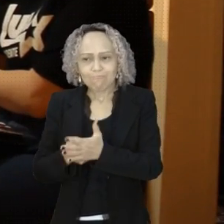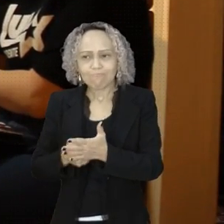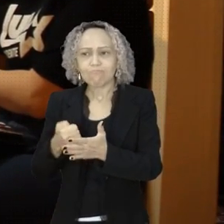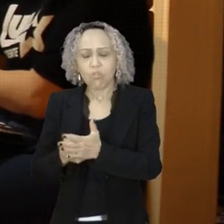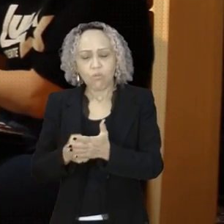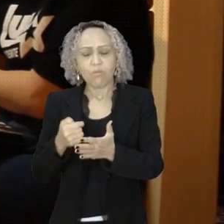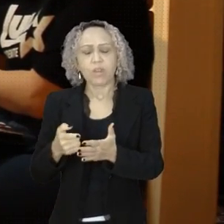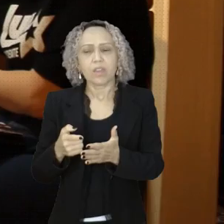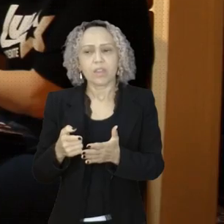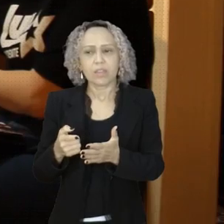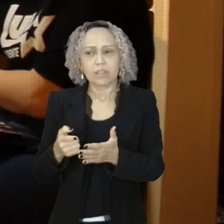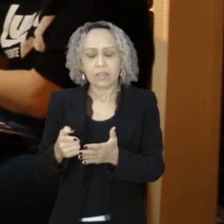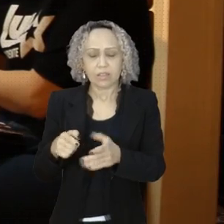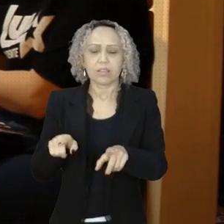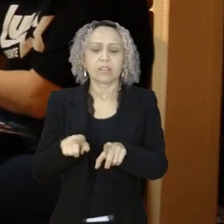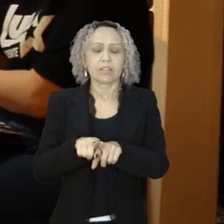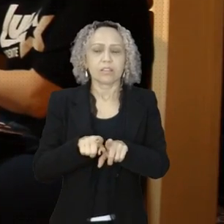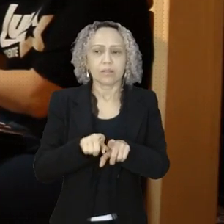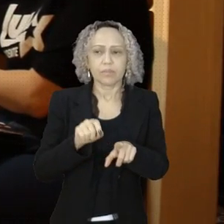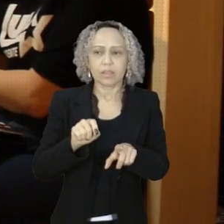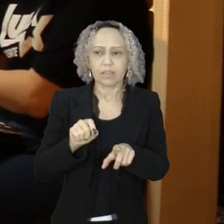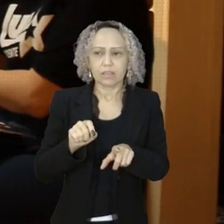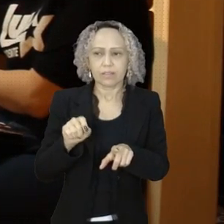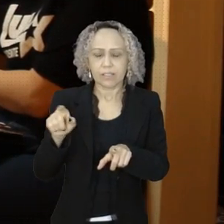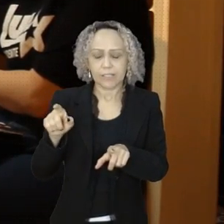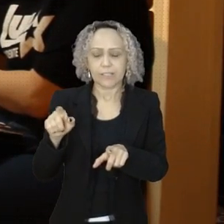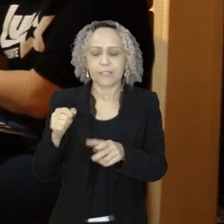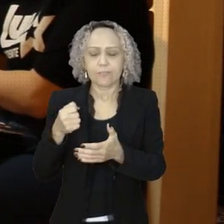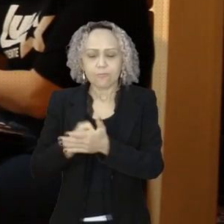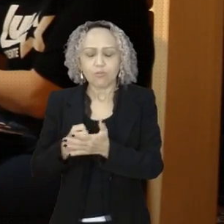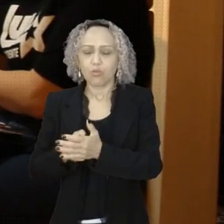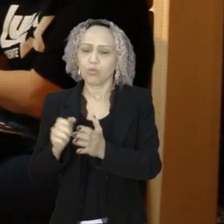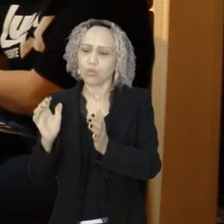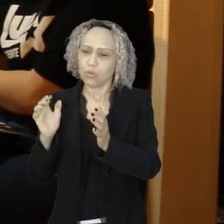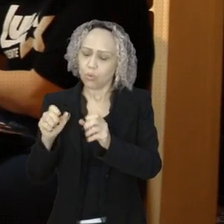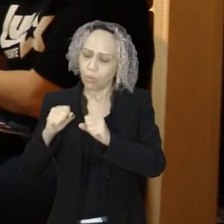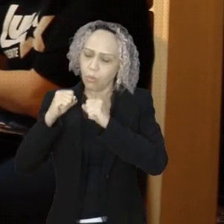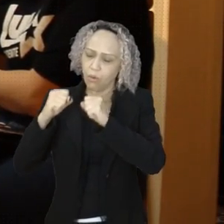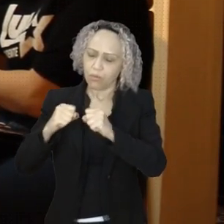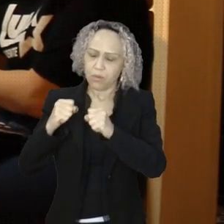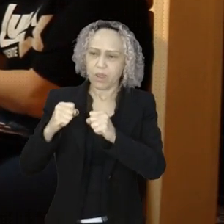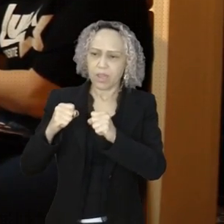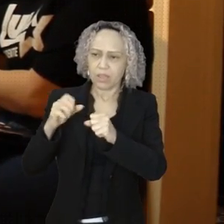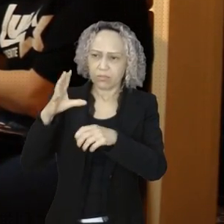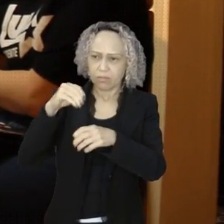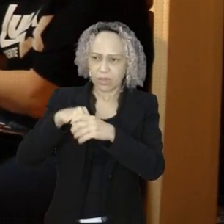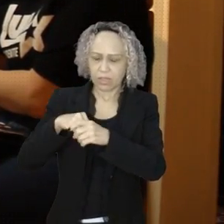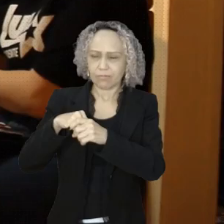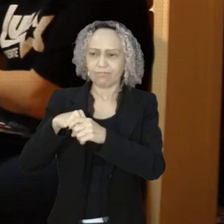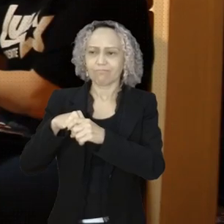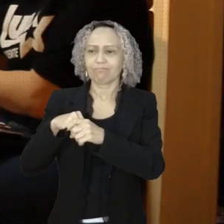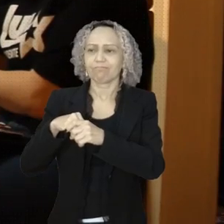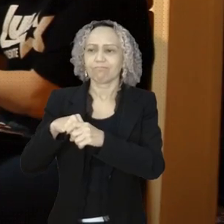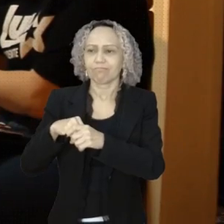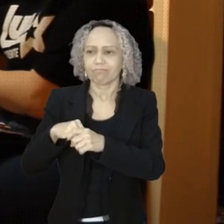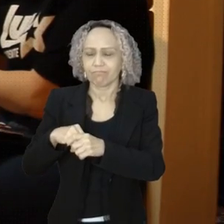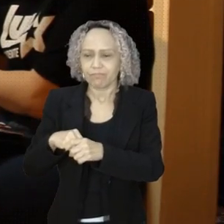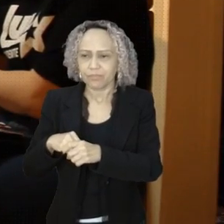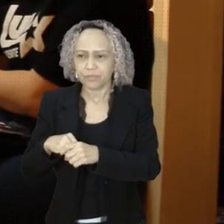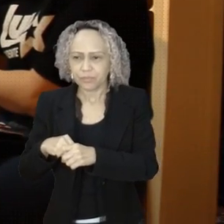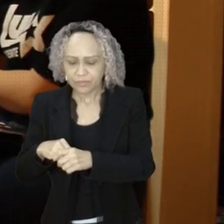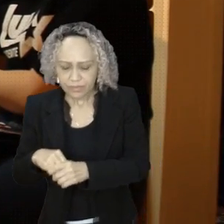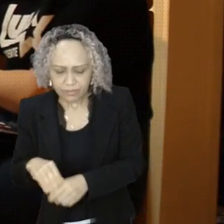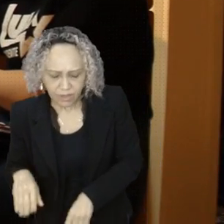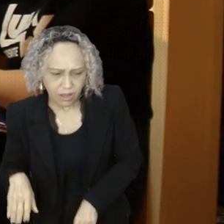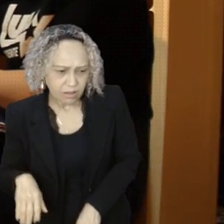base com a juventude das famílias não é mais modestas, como era o caso nosso, e garantindo